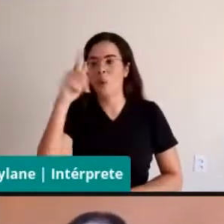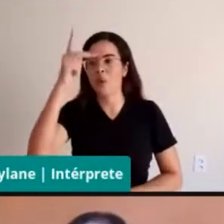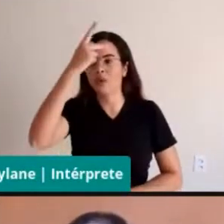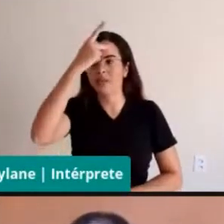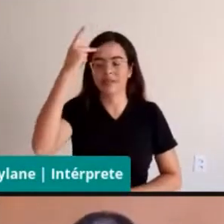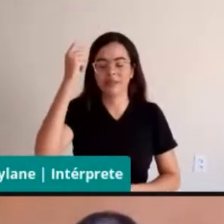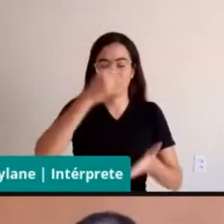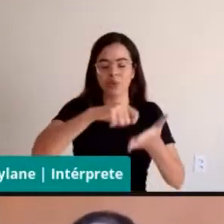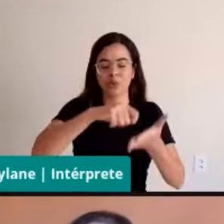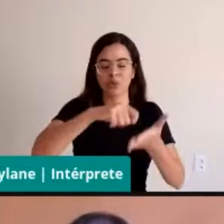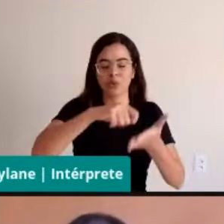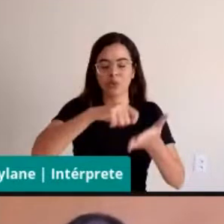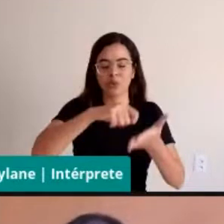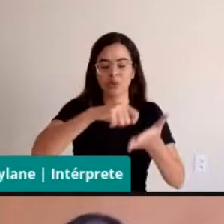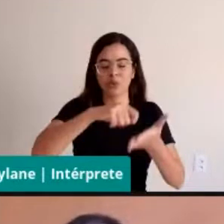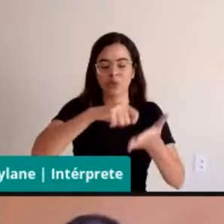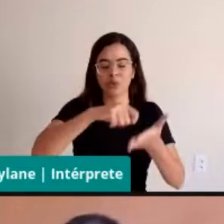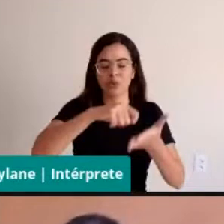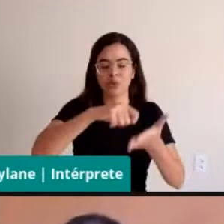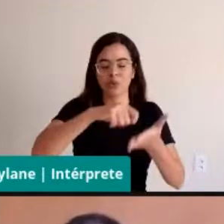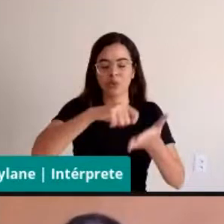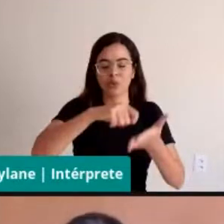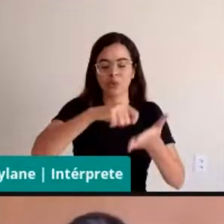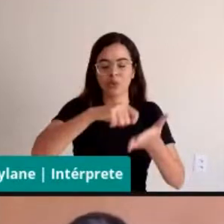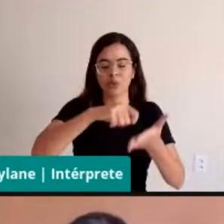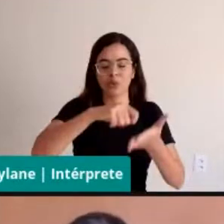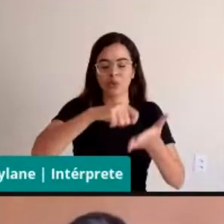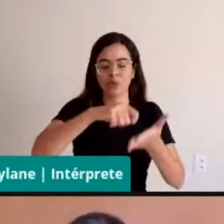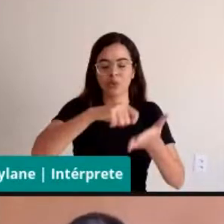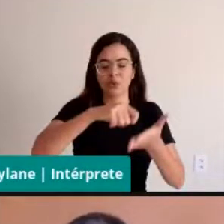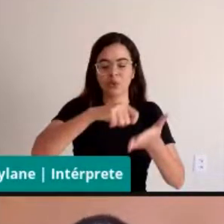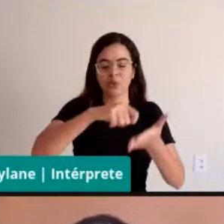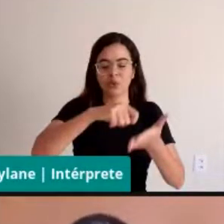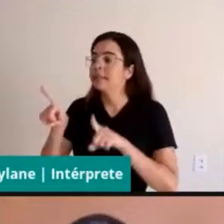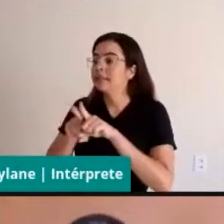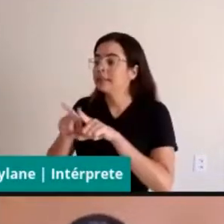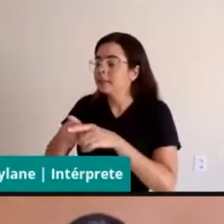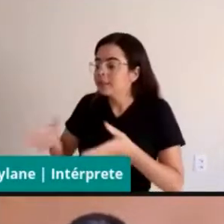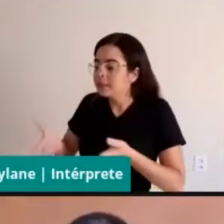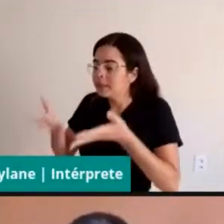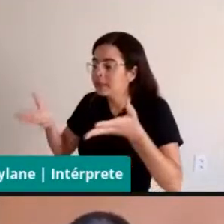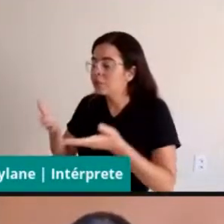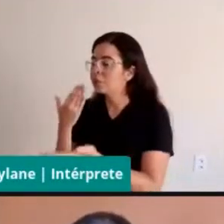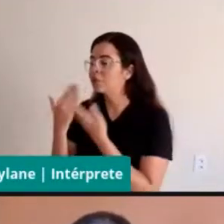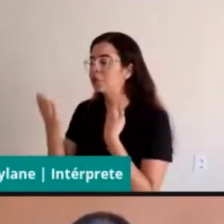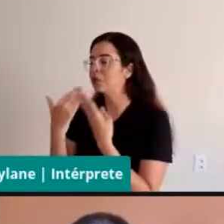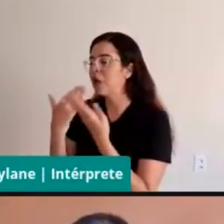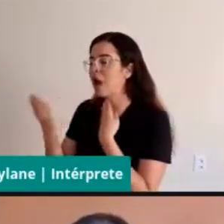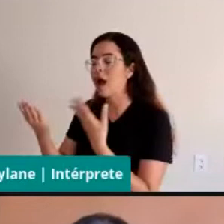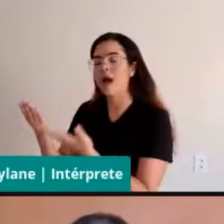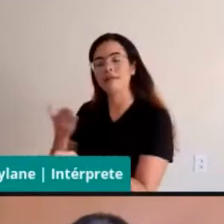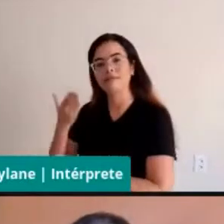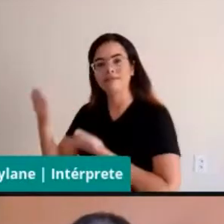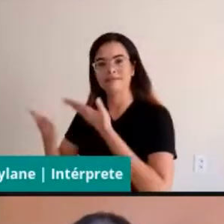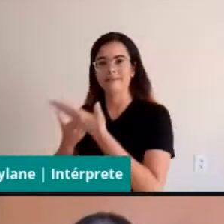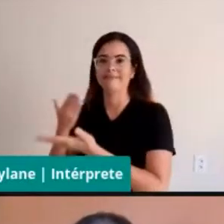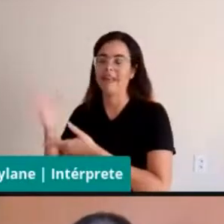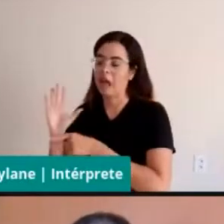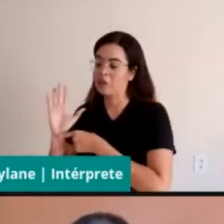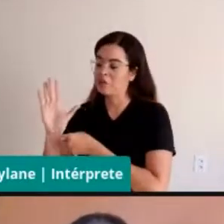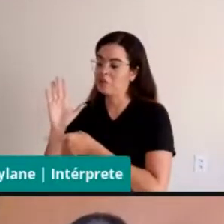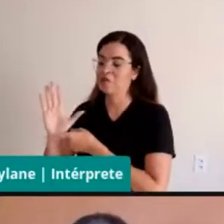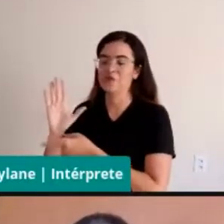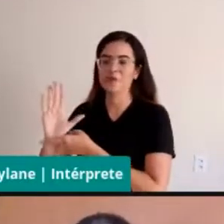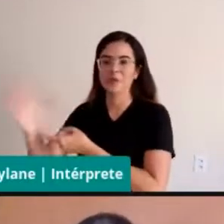ele incentiva o diálogo e a cooperação. Algo que nós queremos dentro de uma sala de aula. Vai bastante de